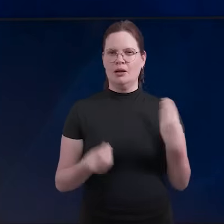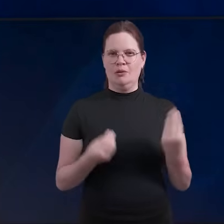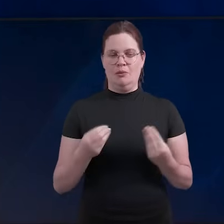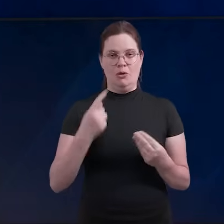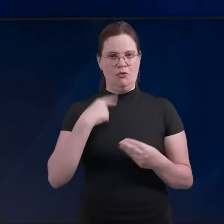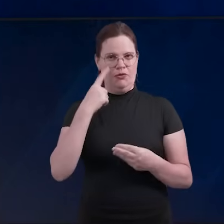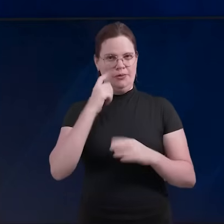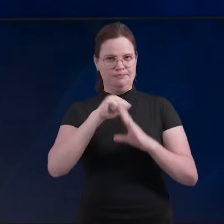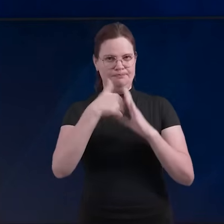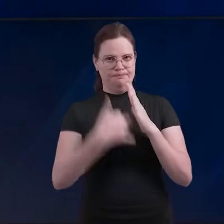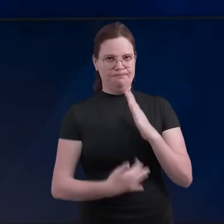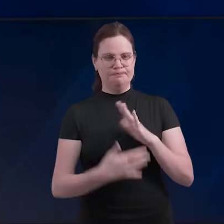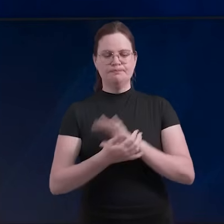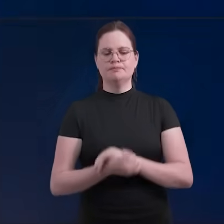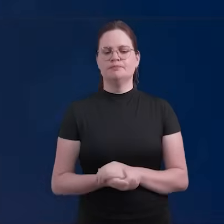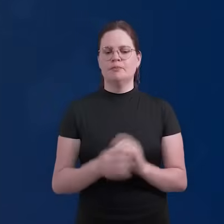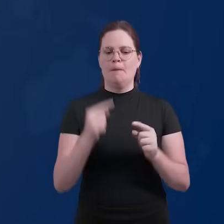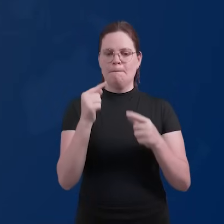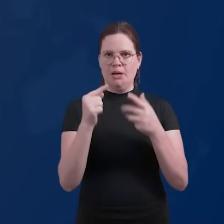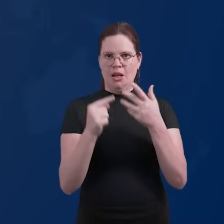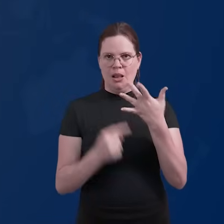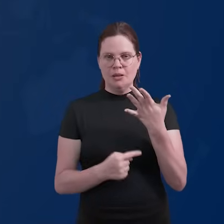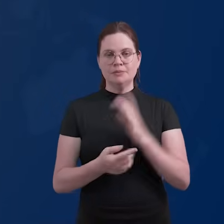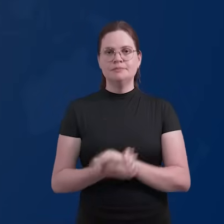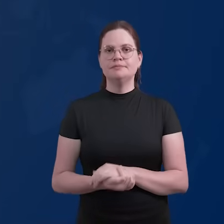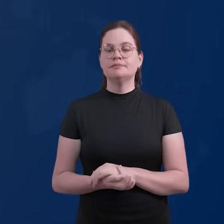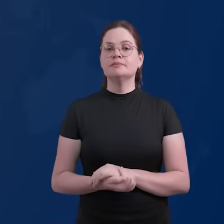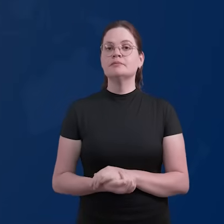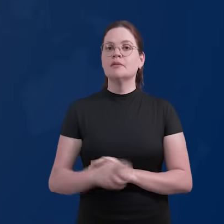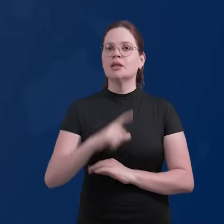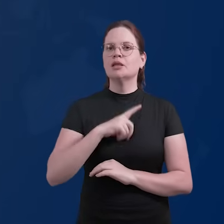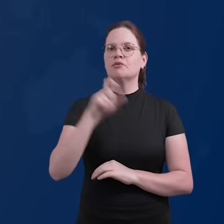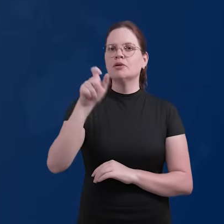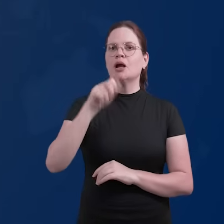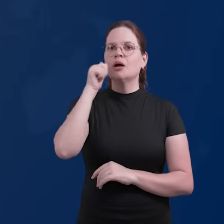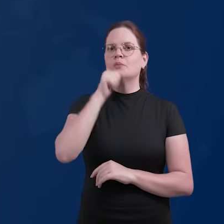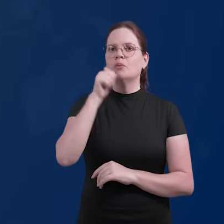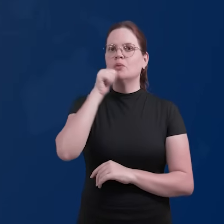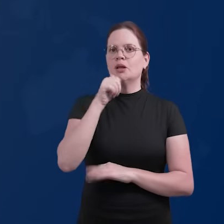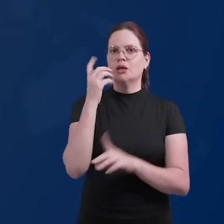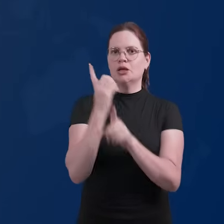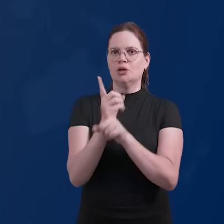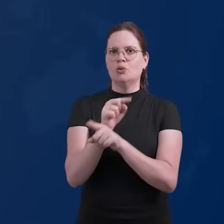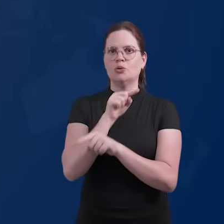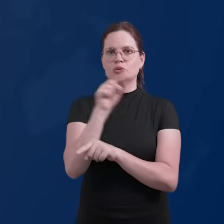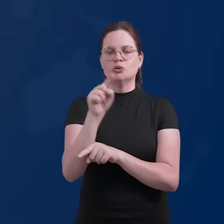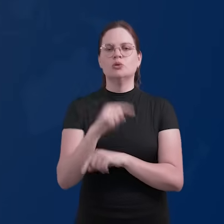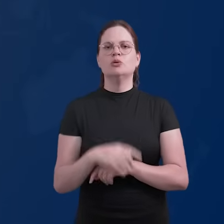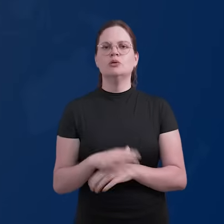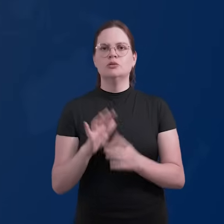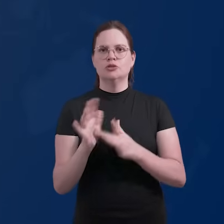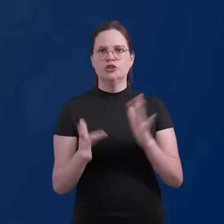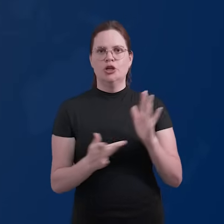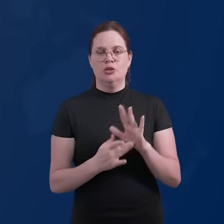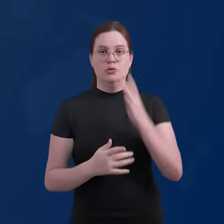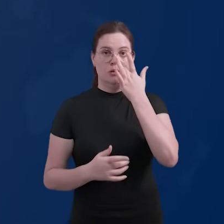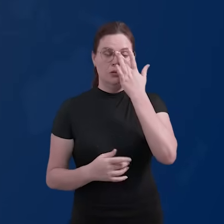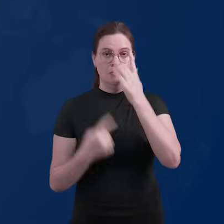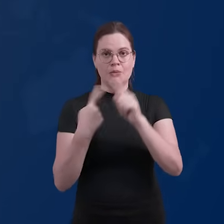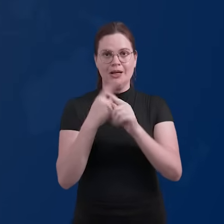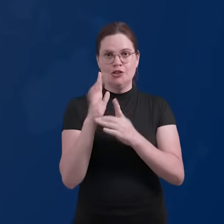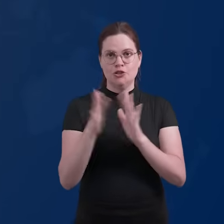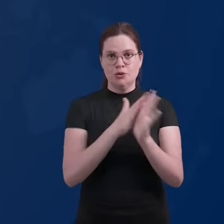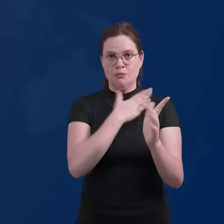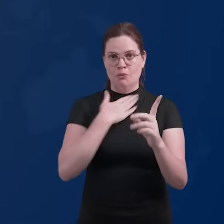do encontro com Jesus. Primeira coisa, vamos ver aqui. Teve uma mulher que teve um encontro com Jesus. Era aquela mulher que estava lá no sepulcro. Depois